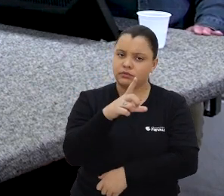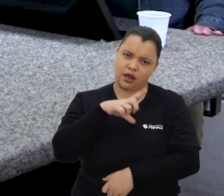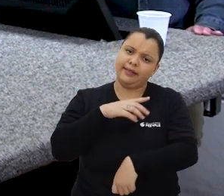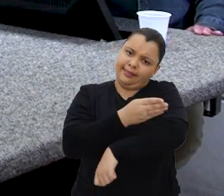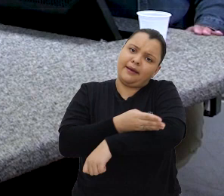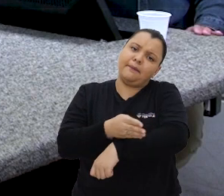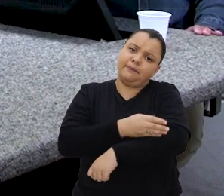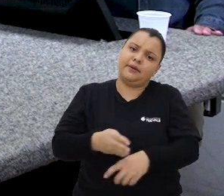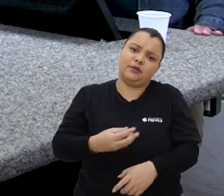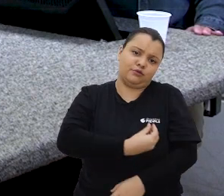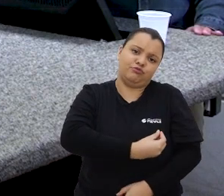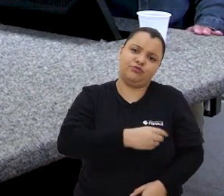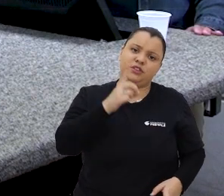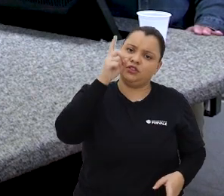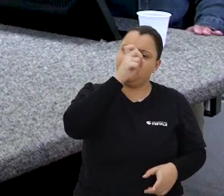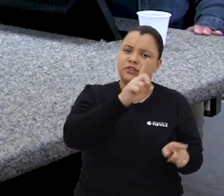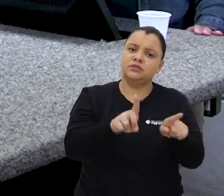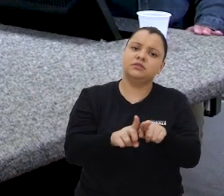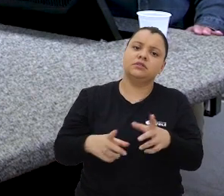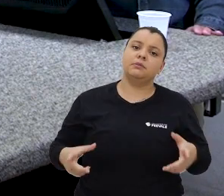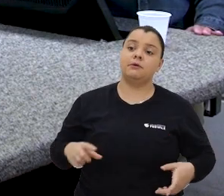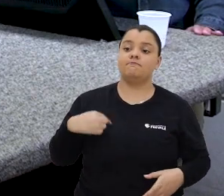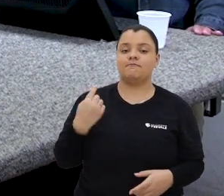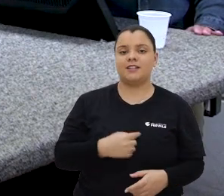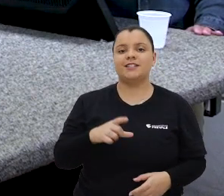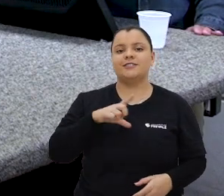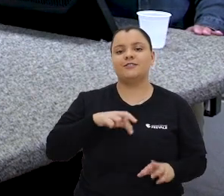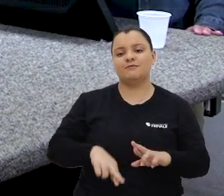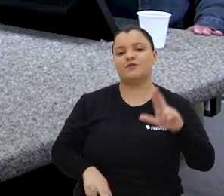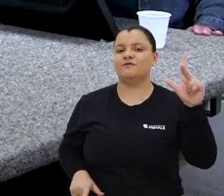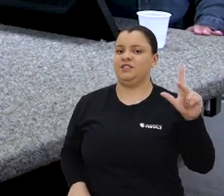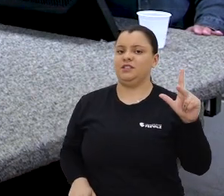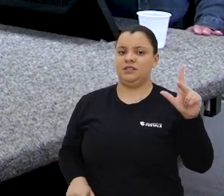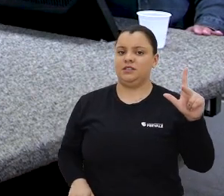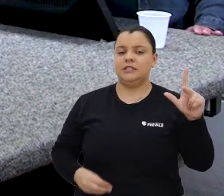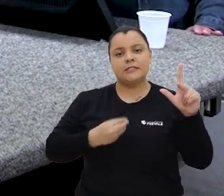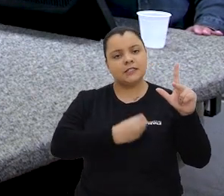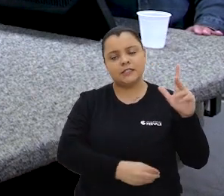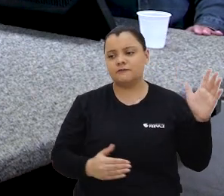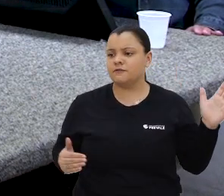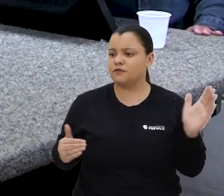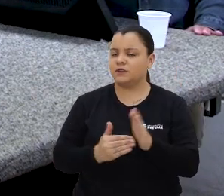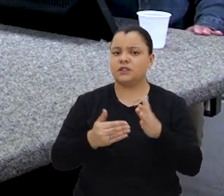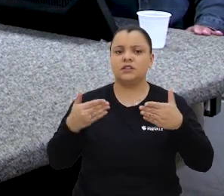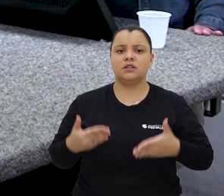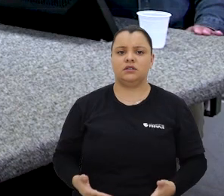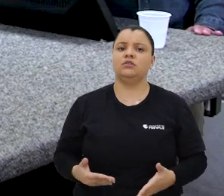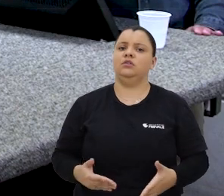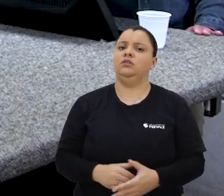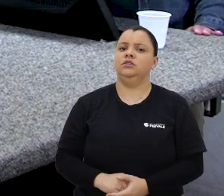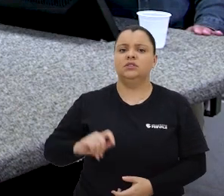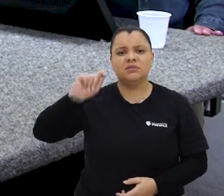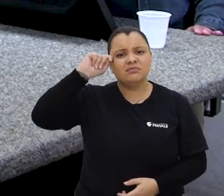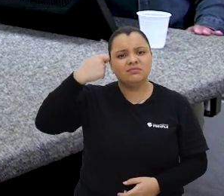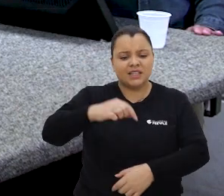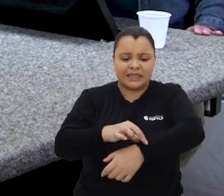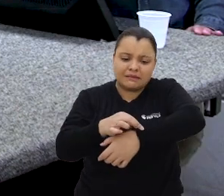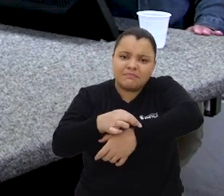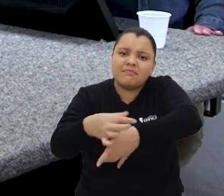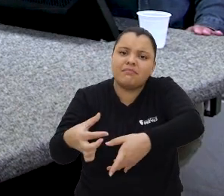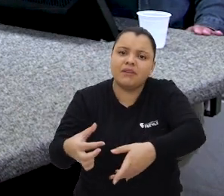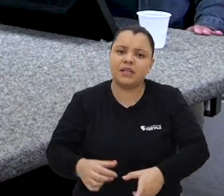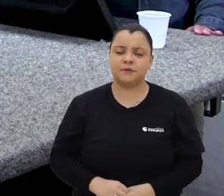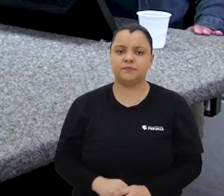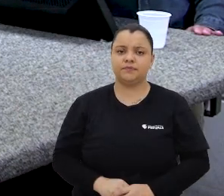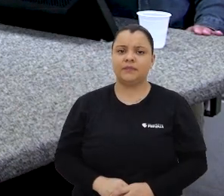também que tem trajetórias de dificuldades, mas a gente tem um outro impasse que ele é muito vivo para nós, que é a questão da pele, a questão racial, o impeditivo